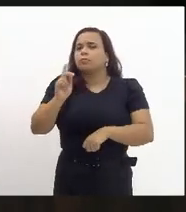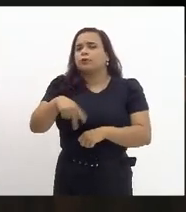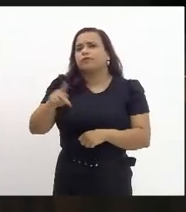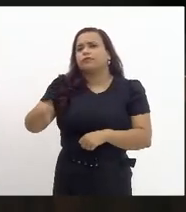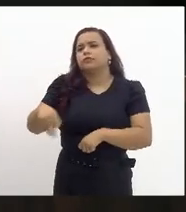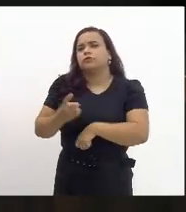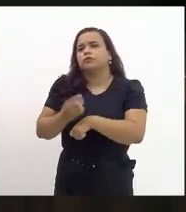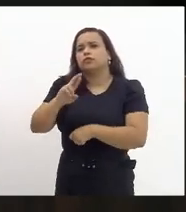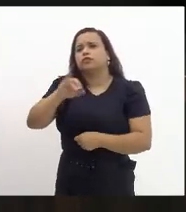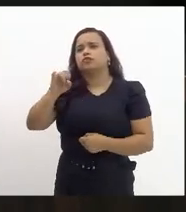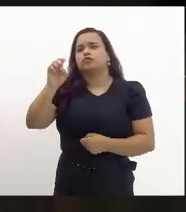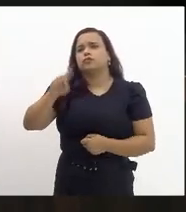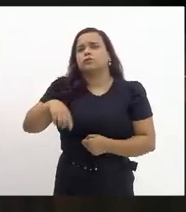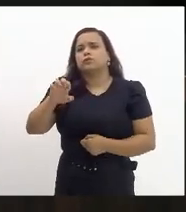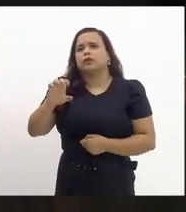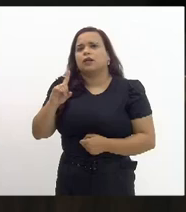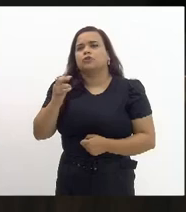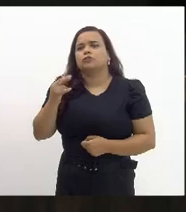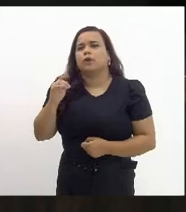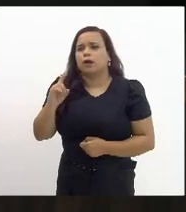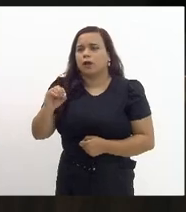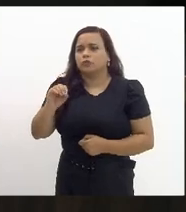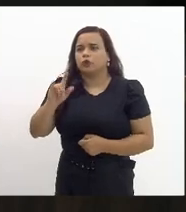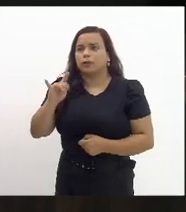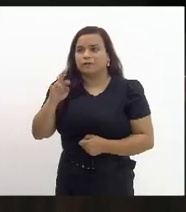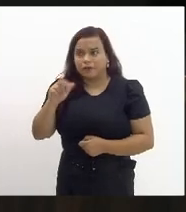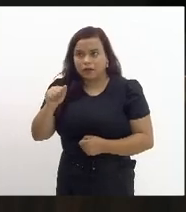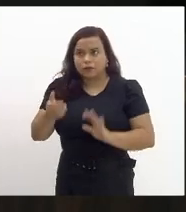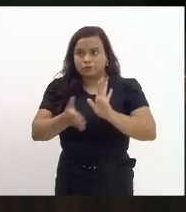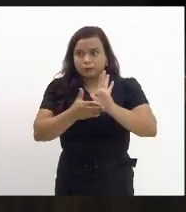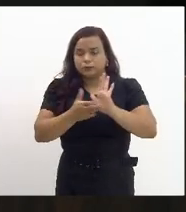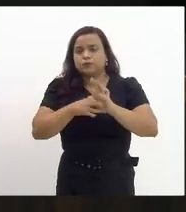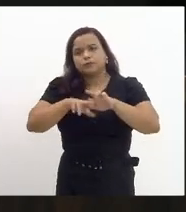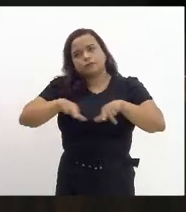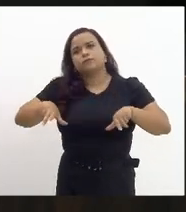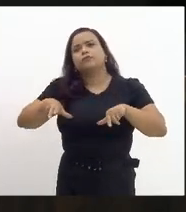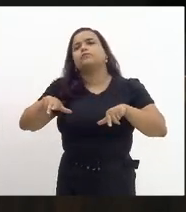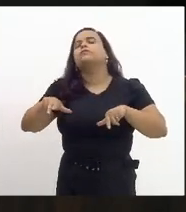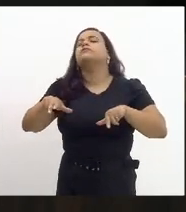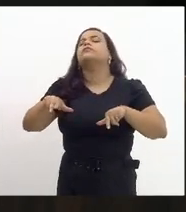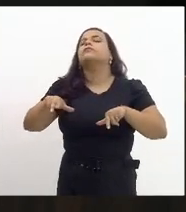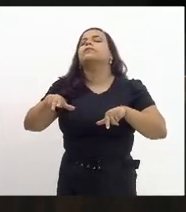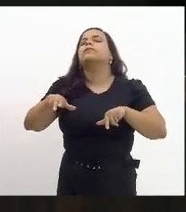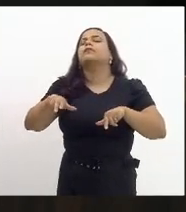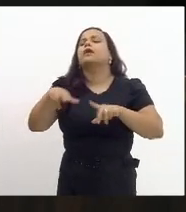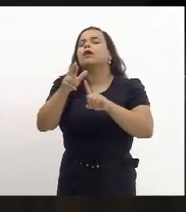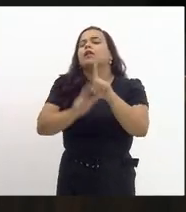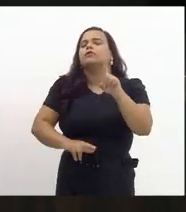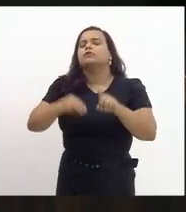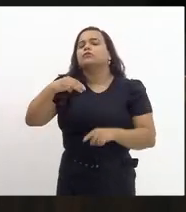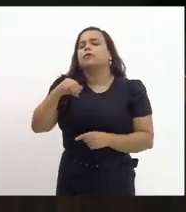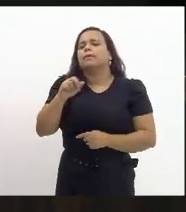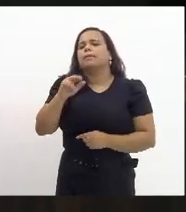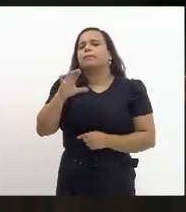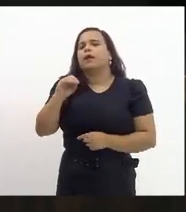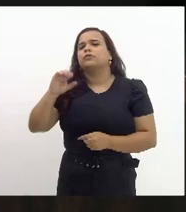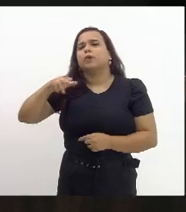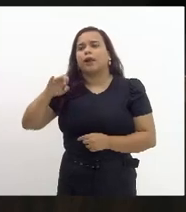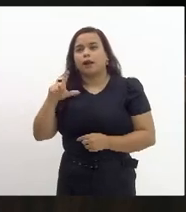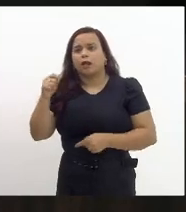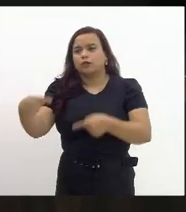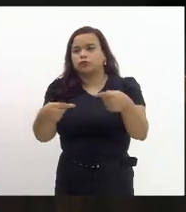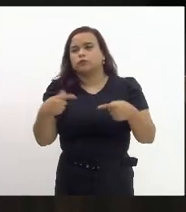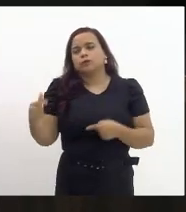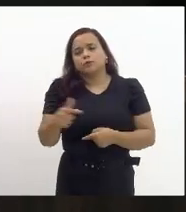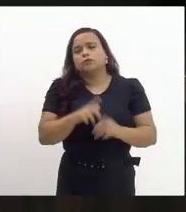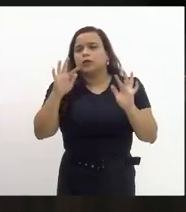Bastos Malheiro de Oliveira. Presidente da Comissão de Normas Internas e Proporções Externas, favorável, relator deputado Márcio Canella. Em discussão, não havendo quem queira discutir,